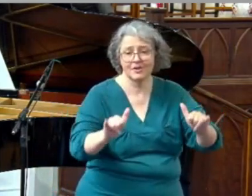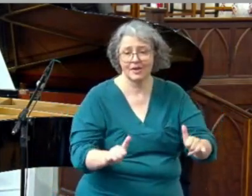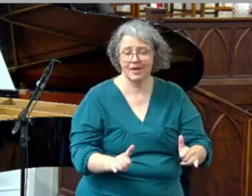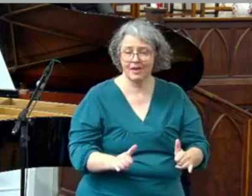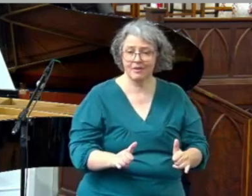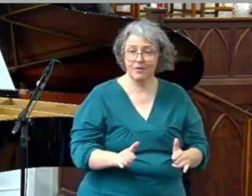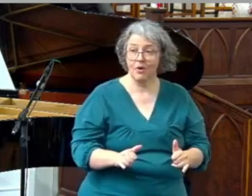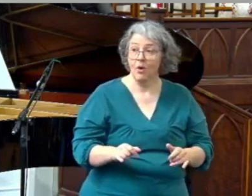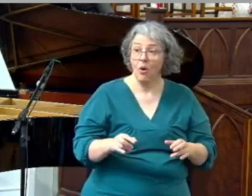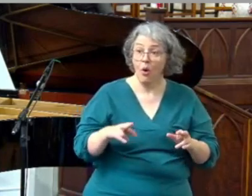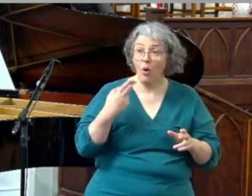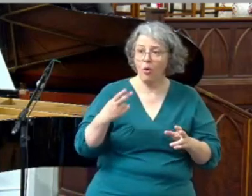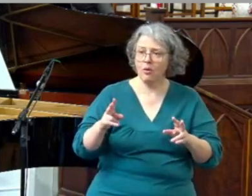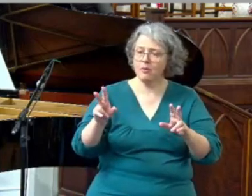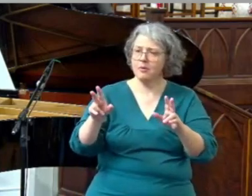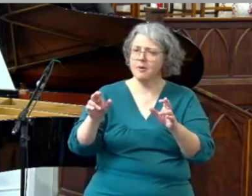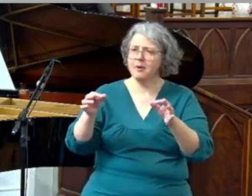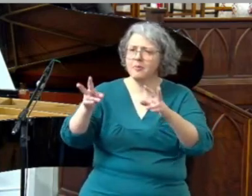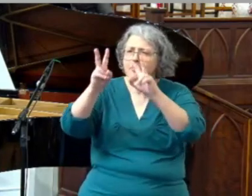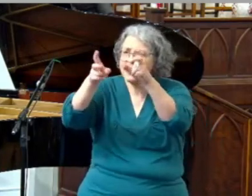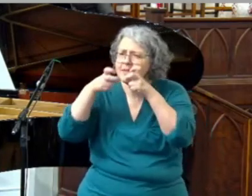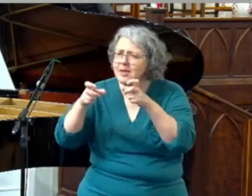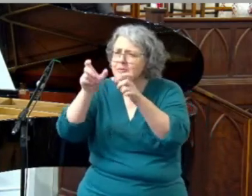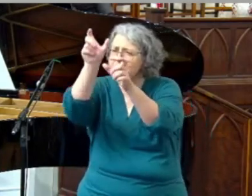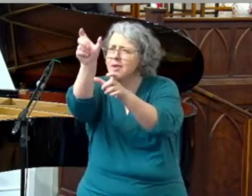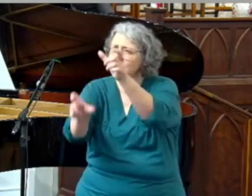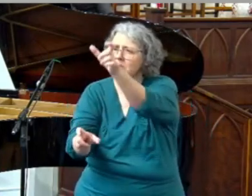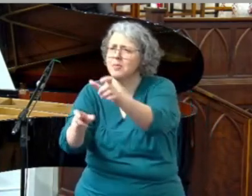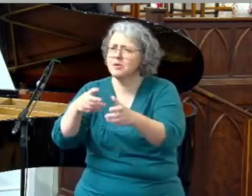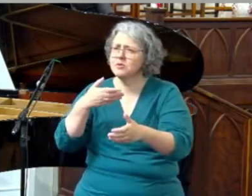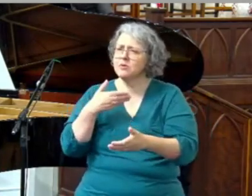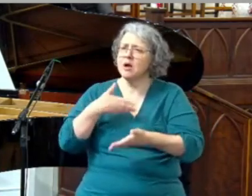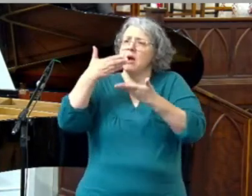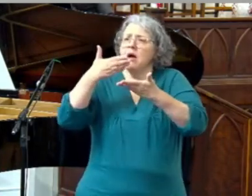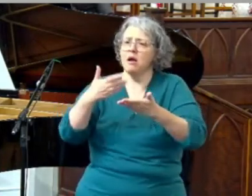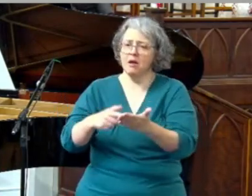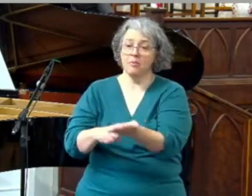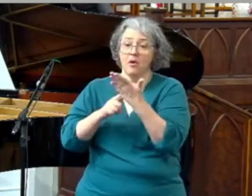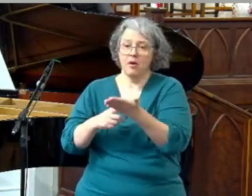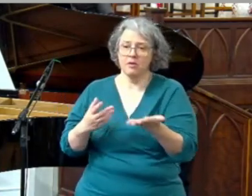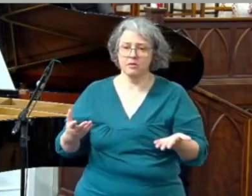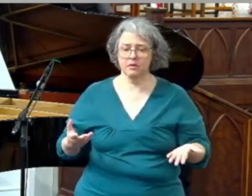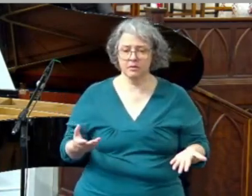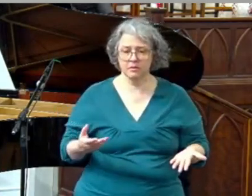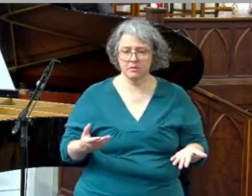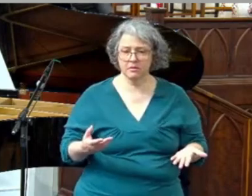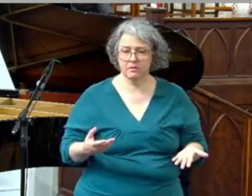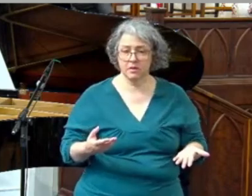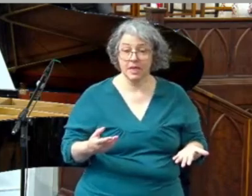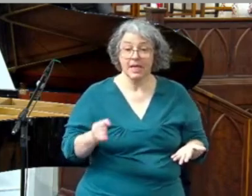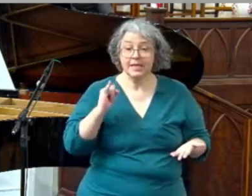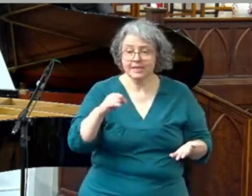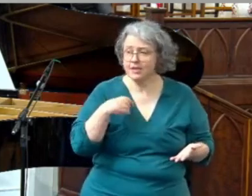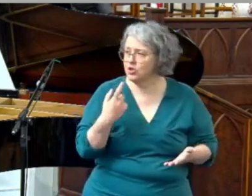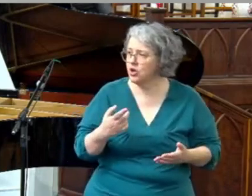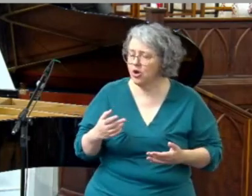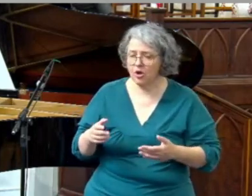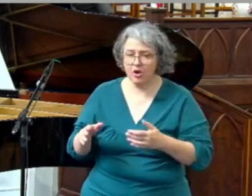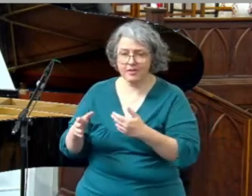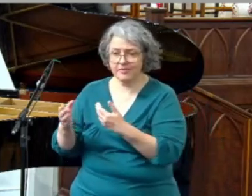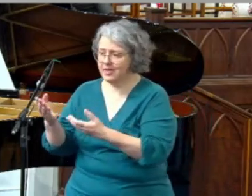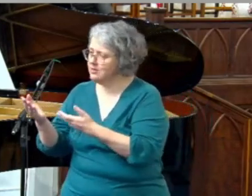O avaliar as reações das pessoas diante da pregação do Evangelho, se não nos engajamos em